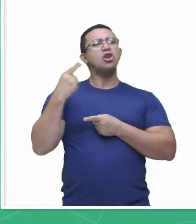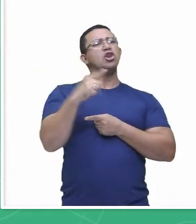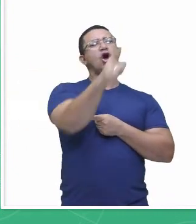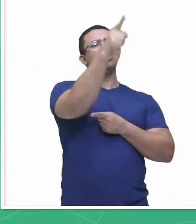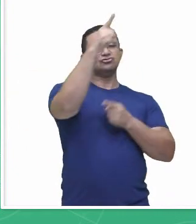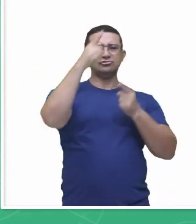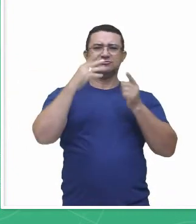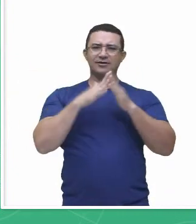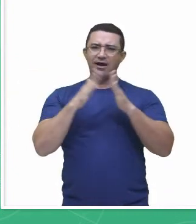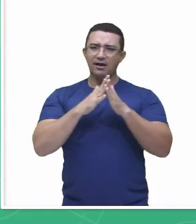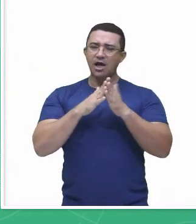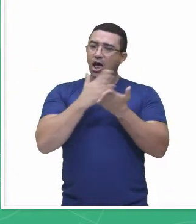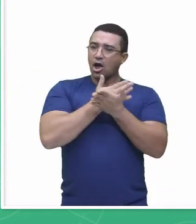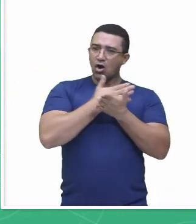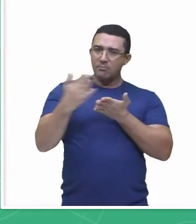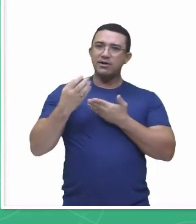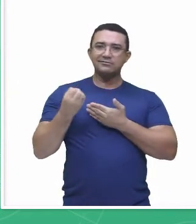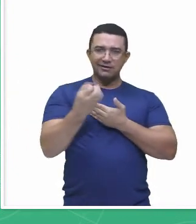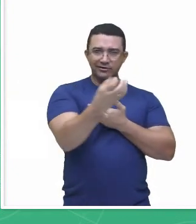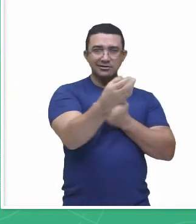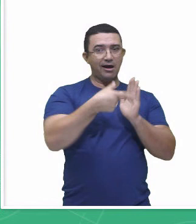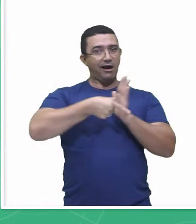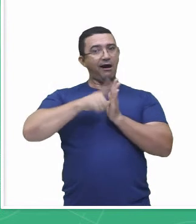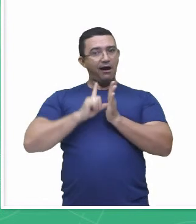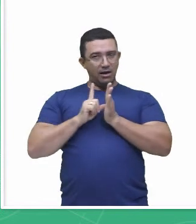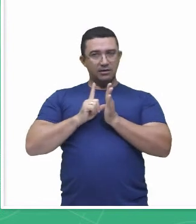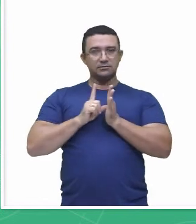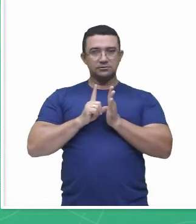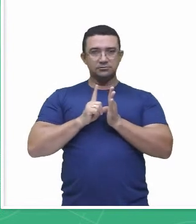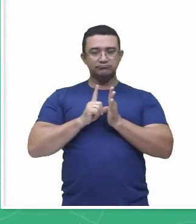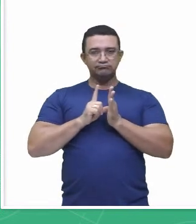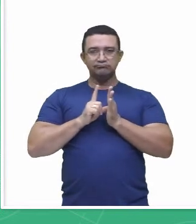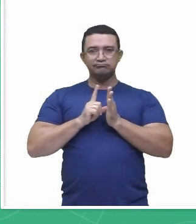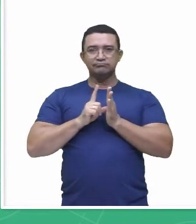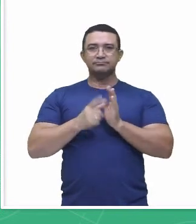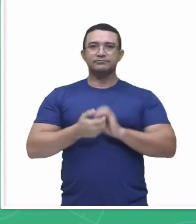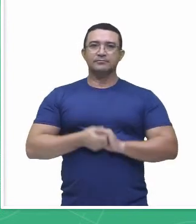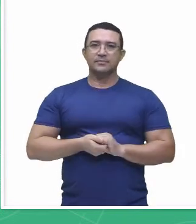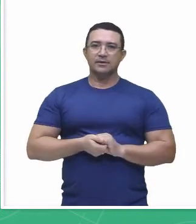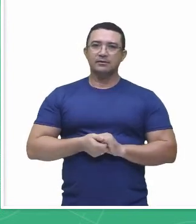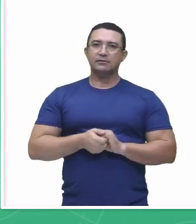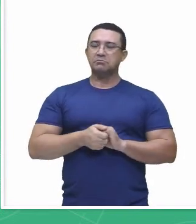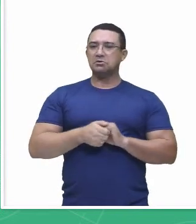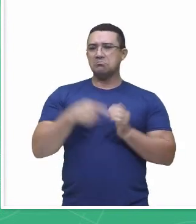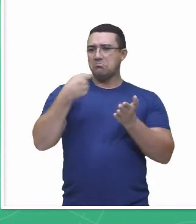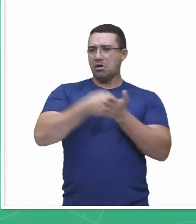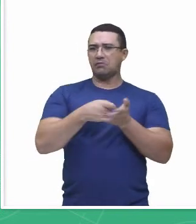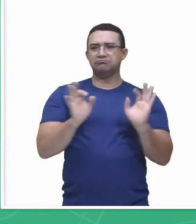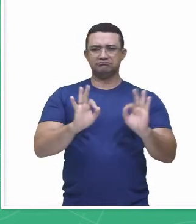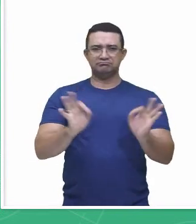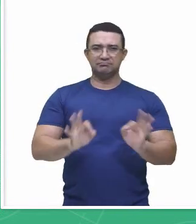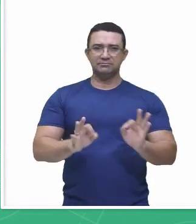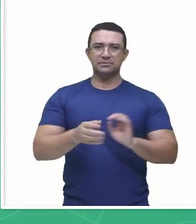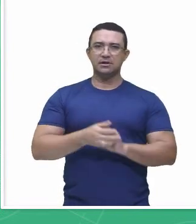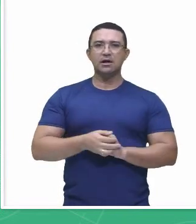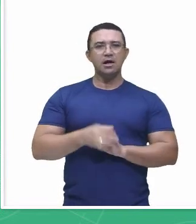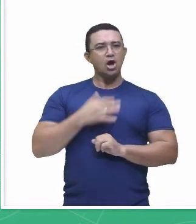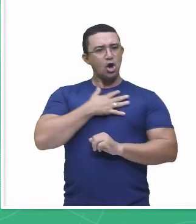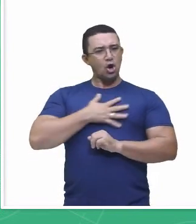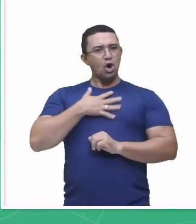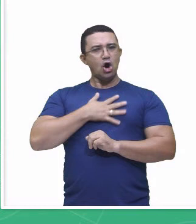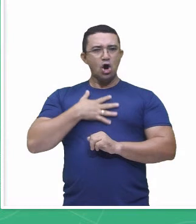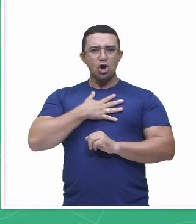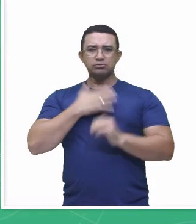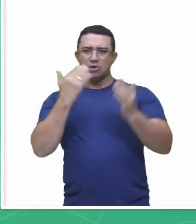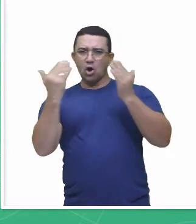quando dá para começar a viajar muito antes de embarcar e sem pagar nada por isso? Eu gosto de comparar